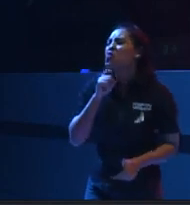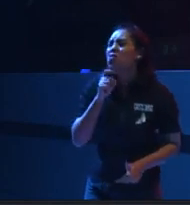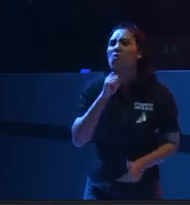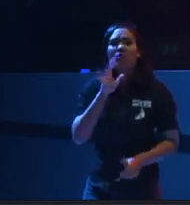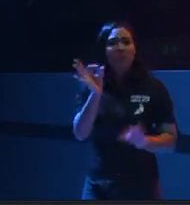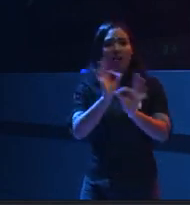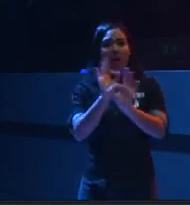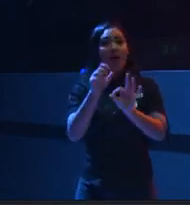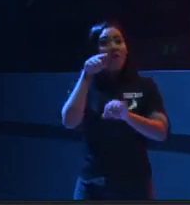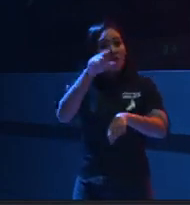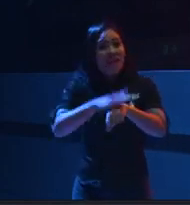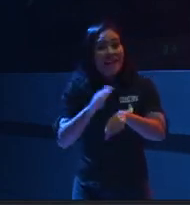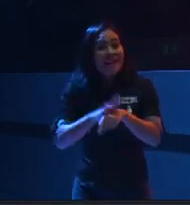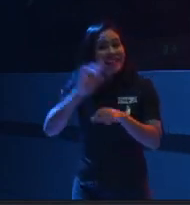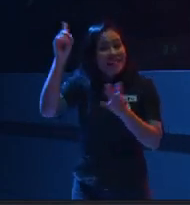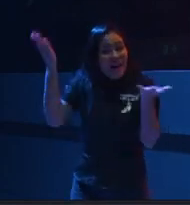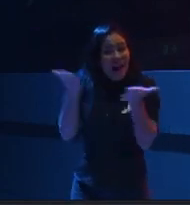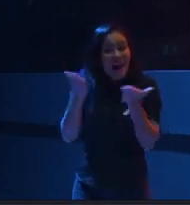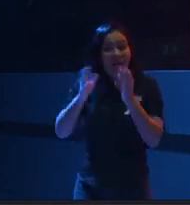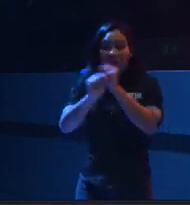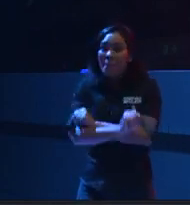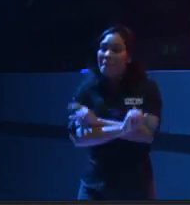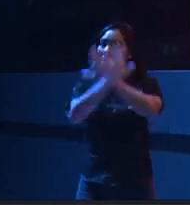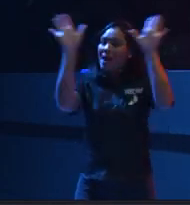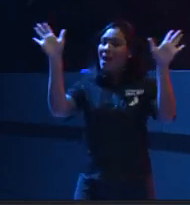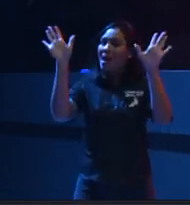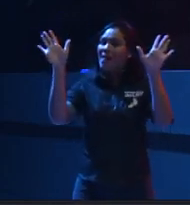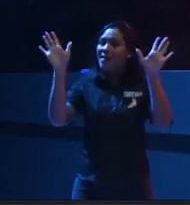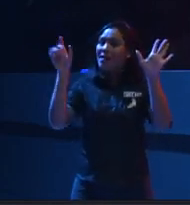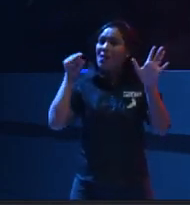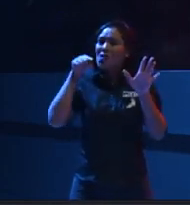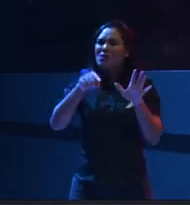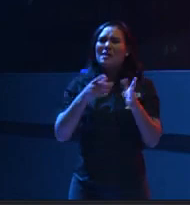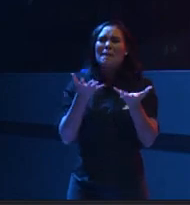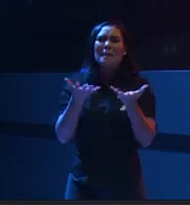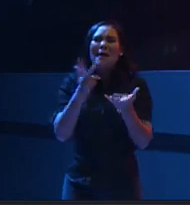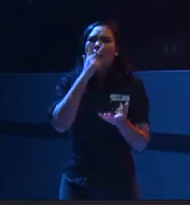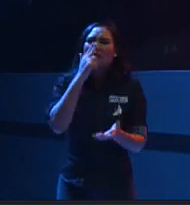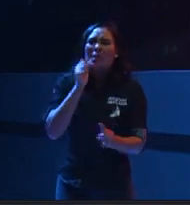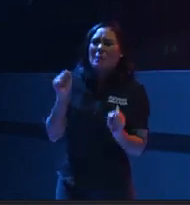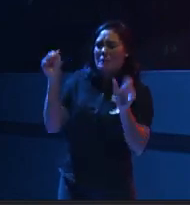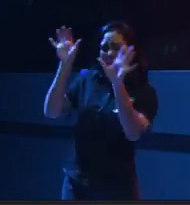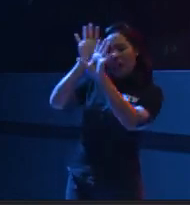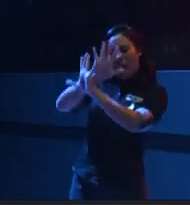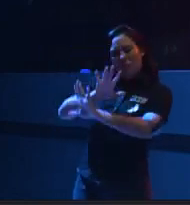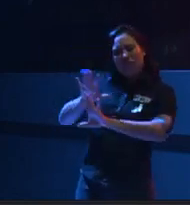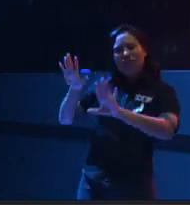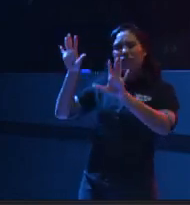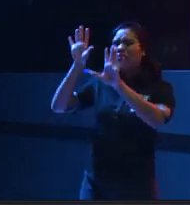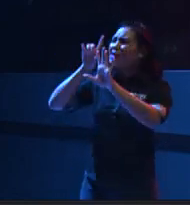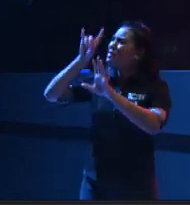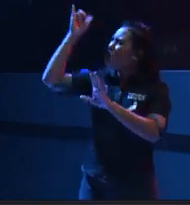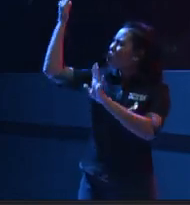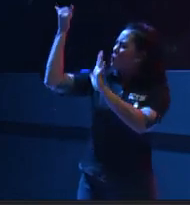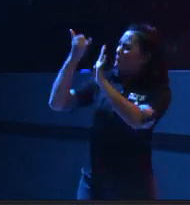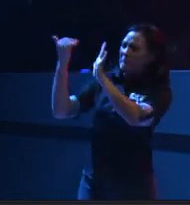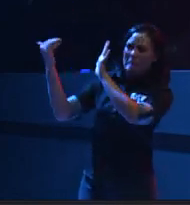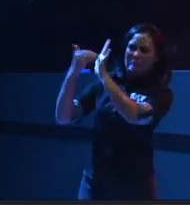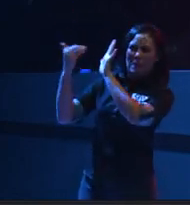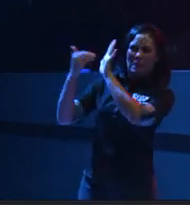Deus pode estar esclarecendo algo e você pode não estar compreendendo a voz de Deus porque